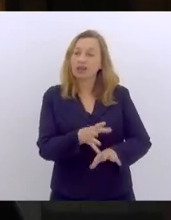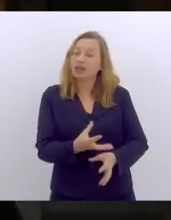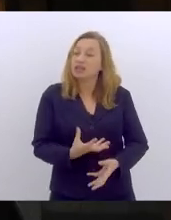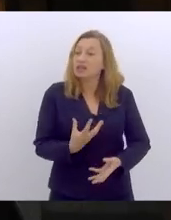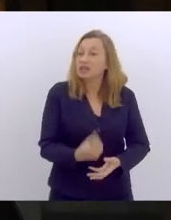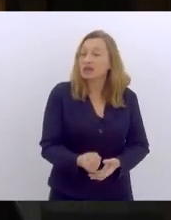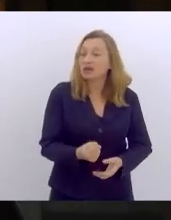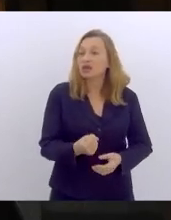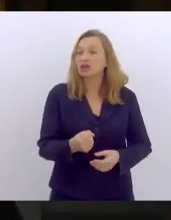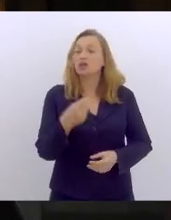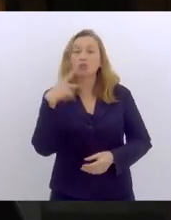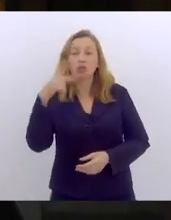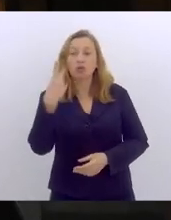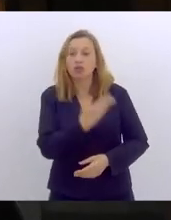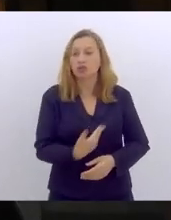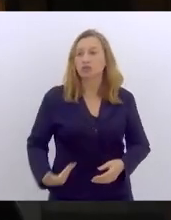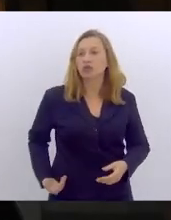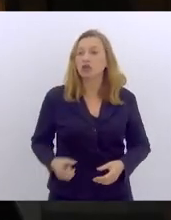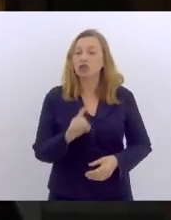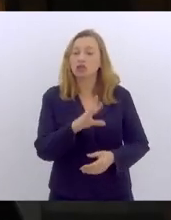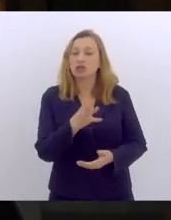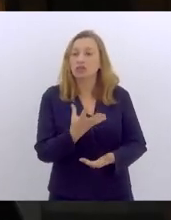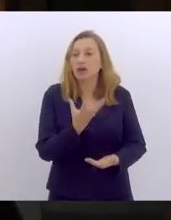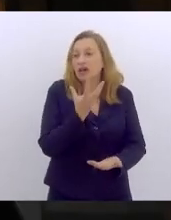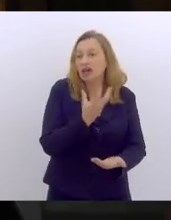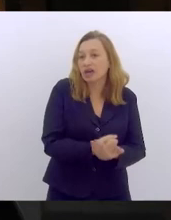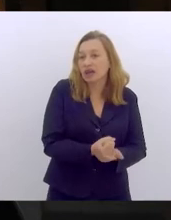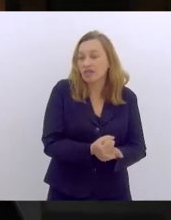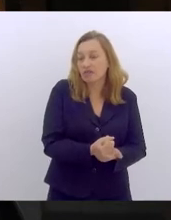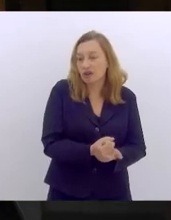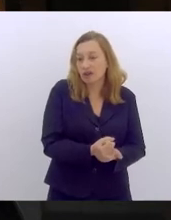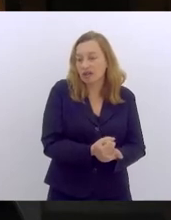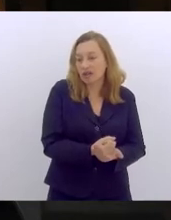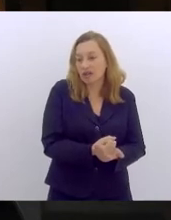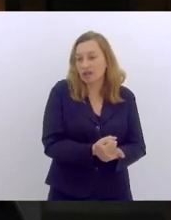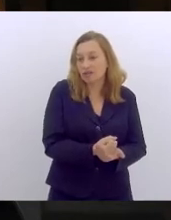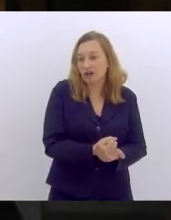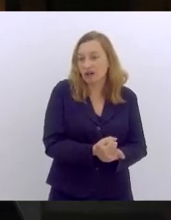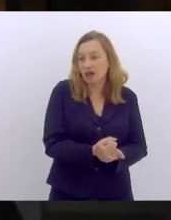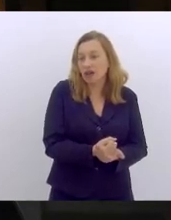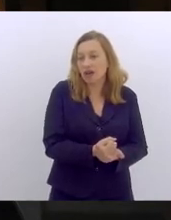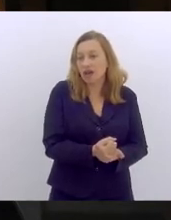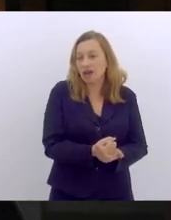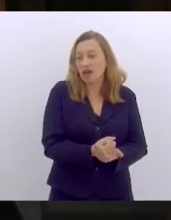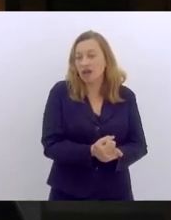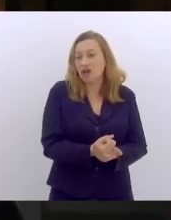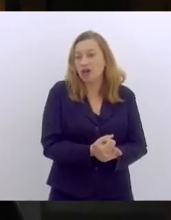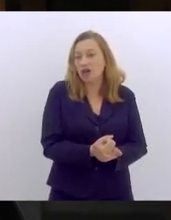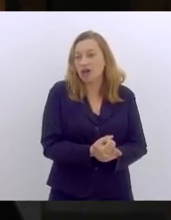públicas que só servem para agravar o drama que vive